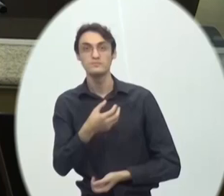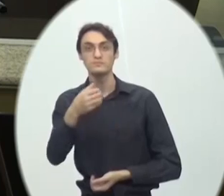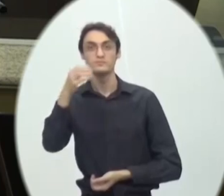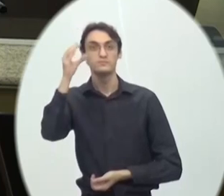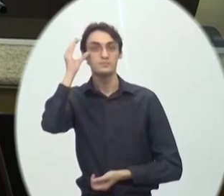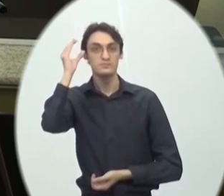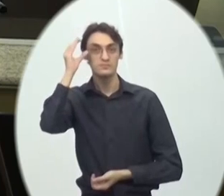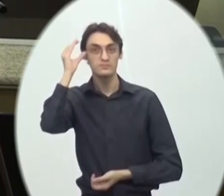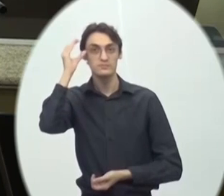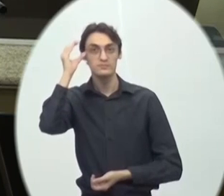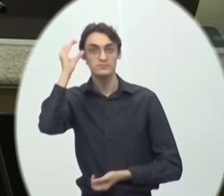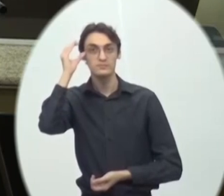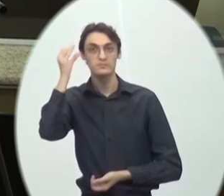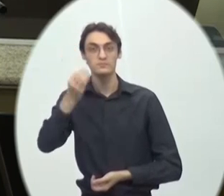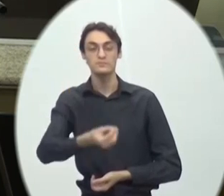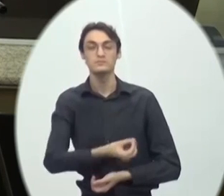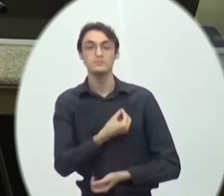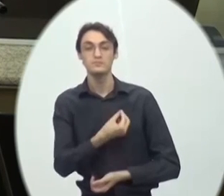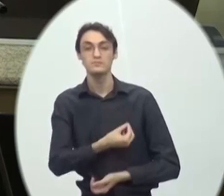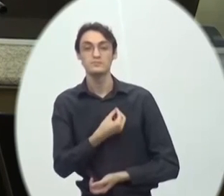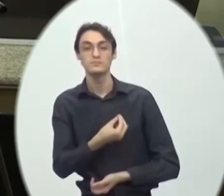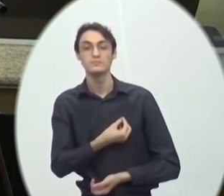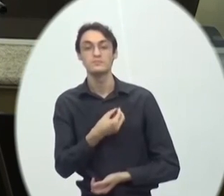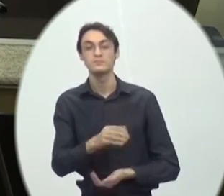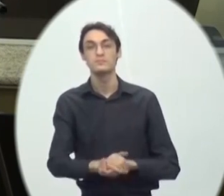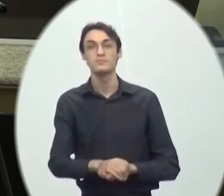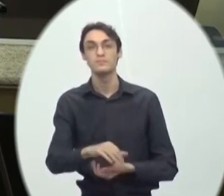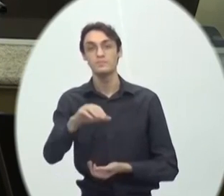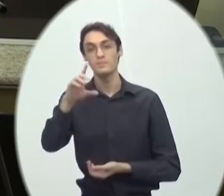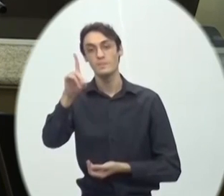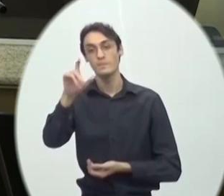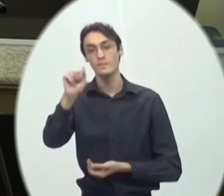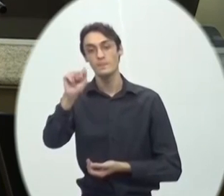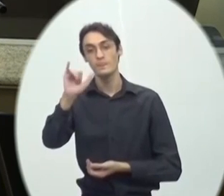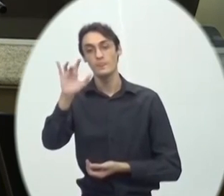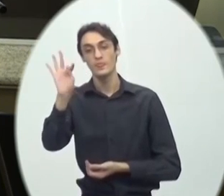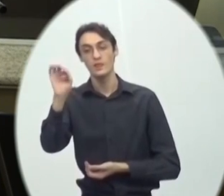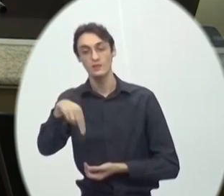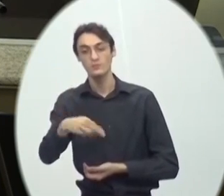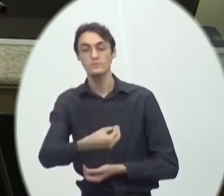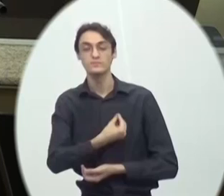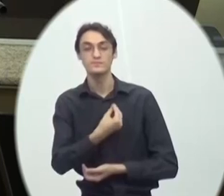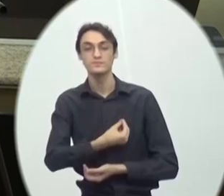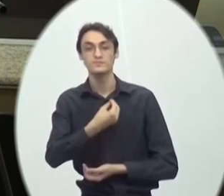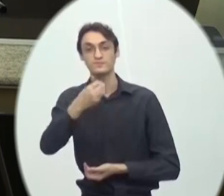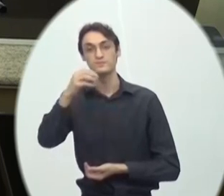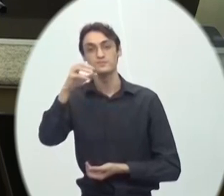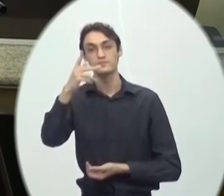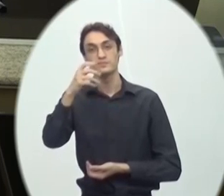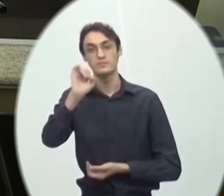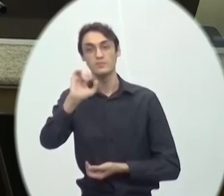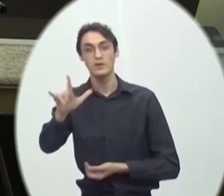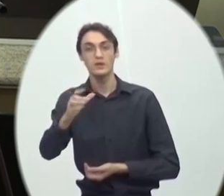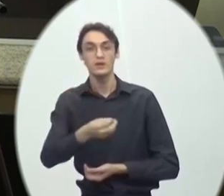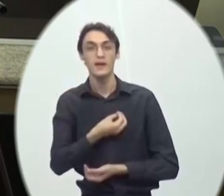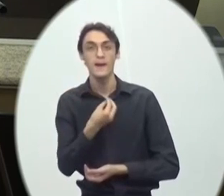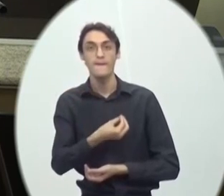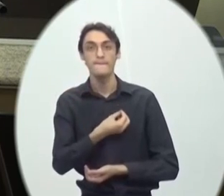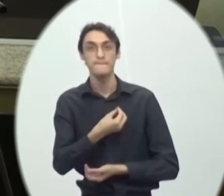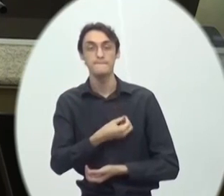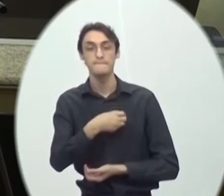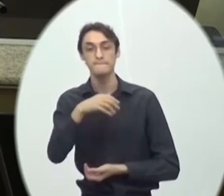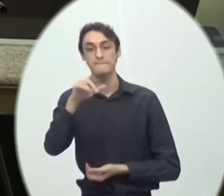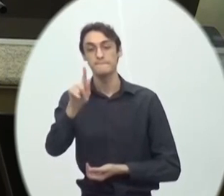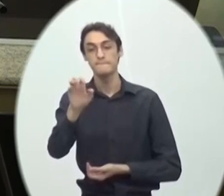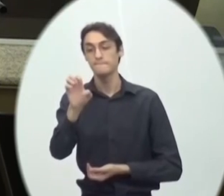Presente, vereadora Camila do Nascimento. Presente, vereador Dailton Felzer. Presente, vereador Paiol. Presente,